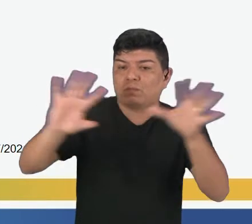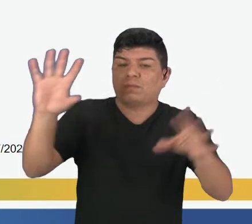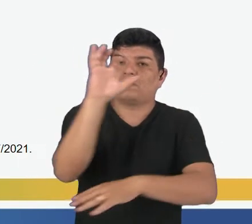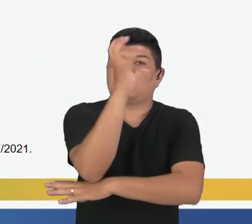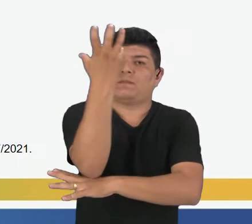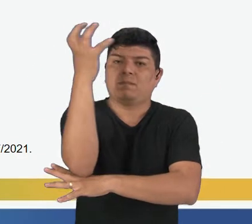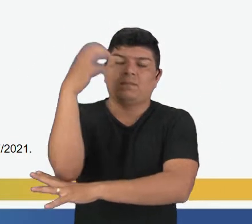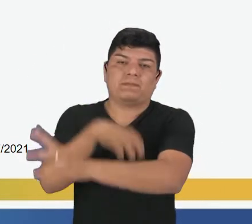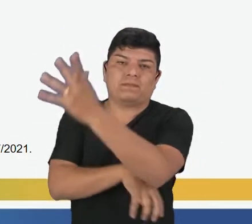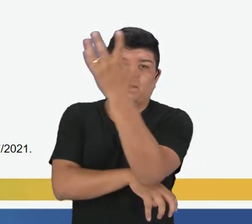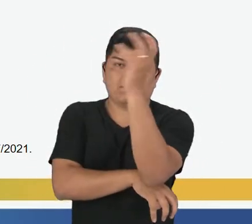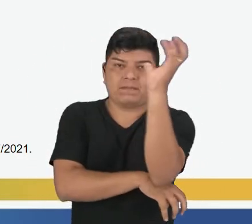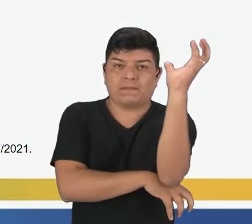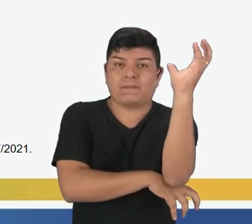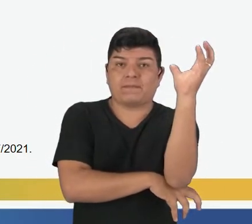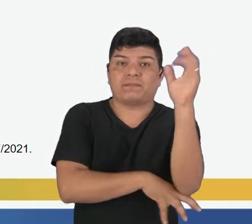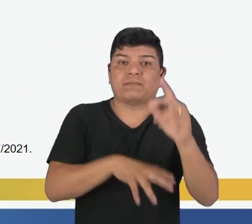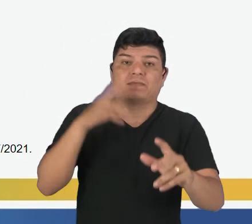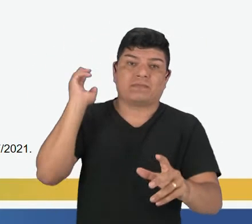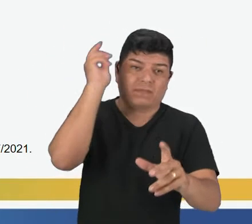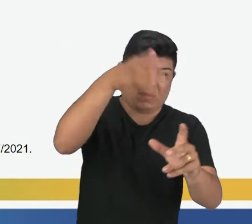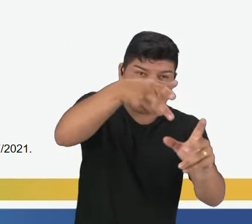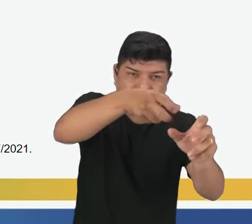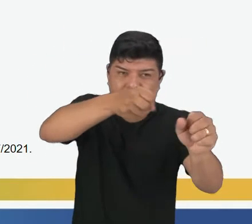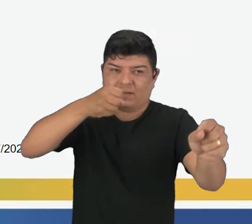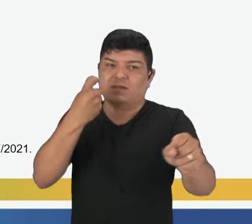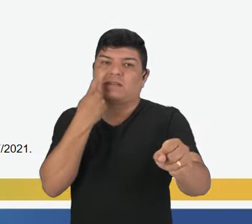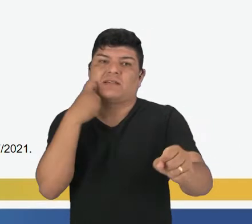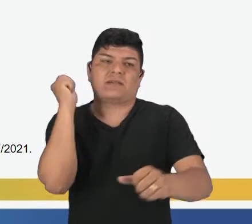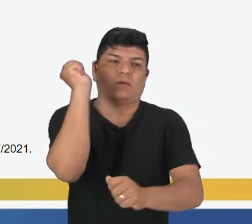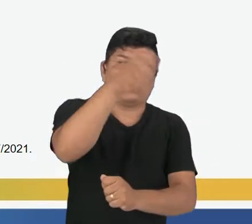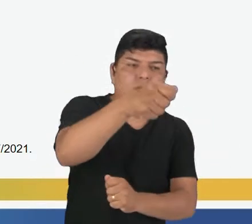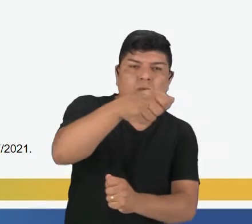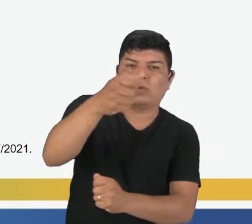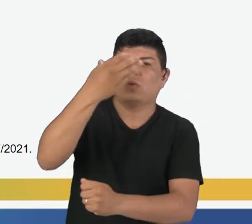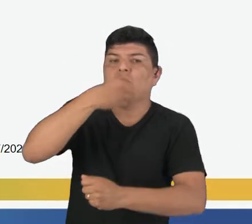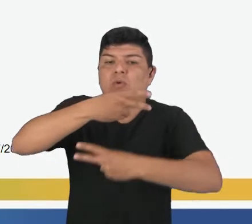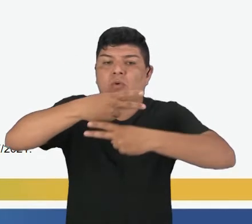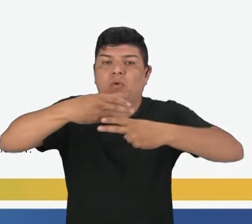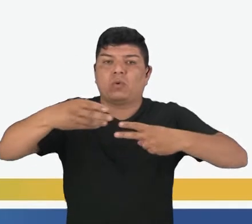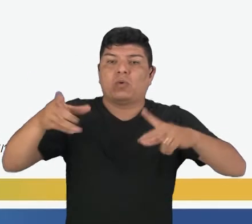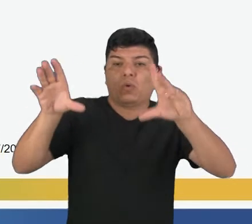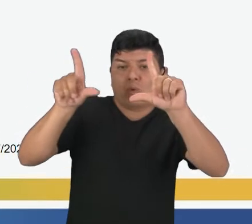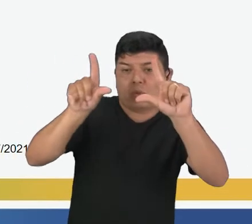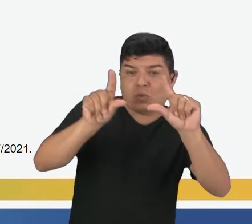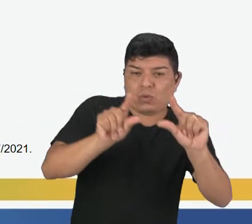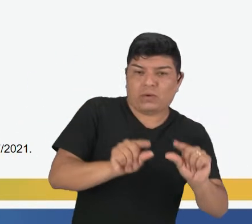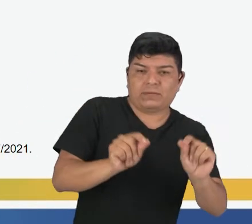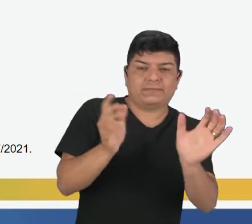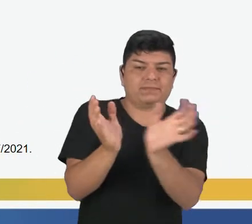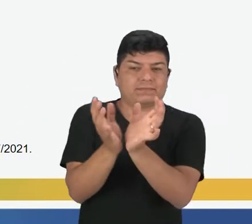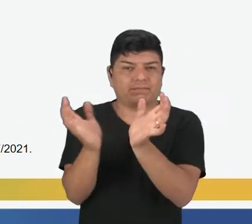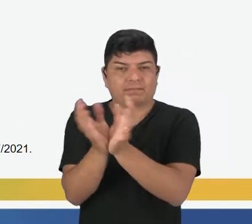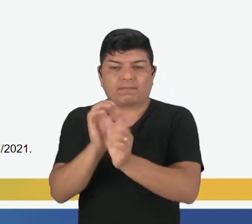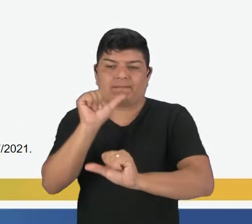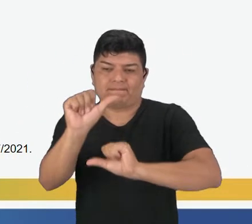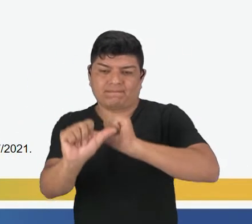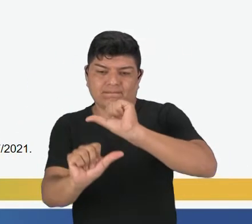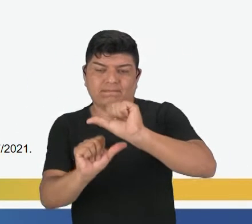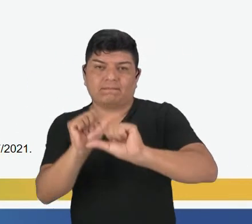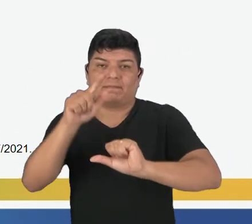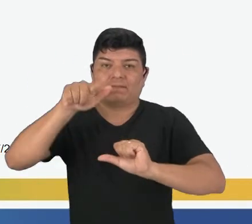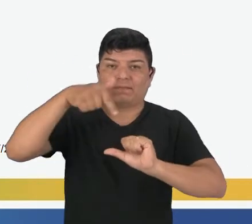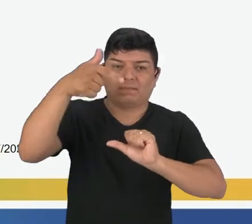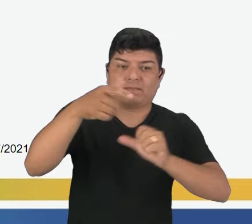na natureza. À medida que a caça, a pesca e os frutos iam se tornando escassos, os grupos mudavam-se